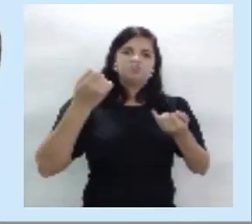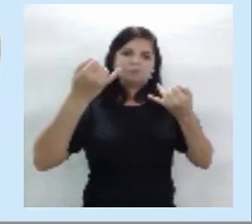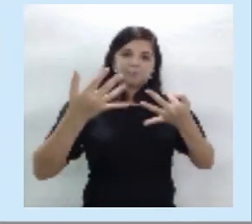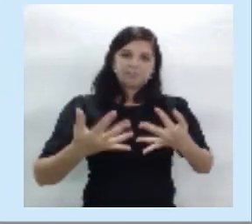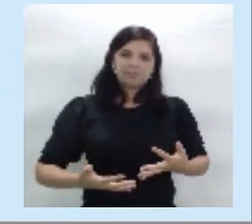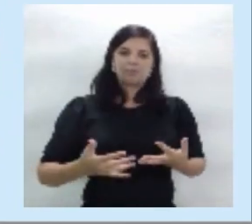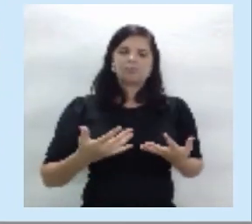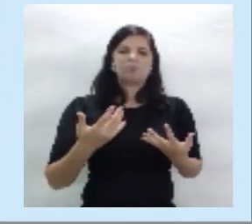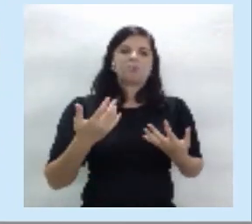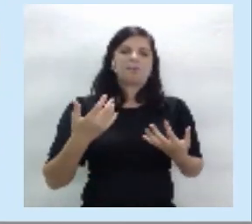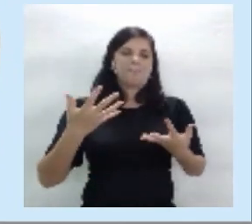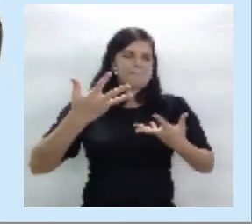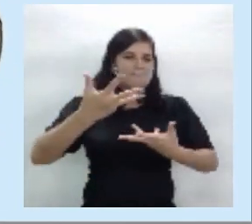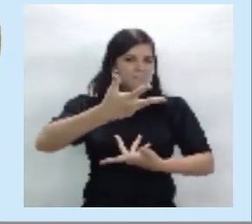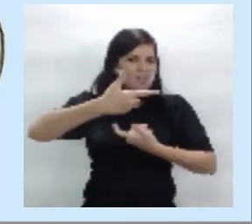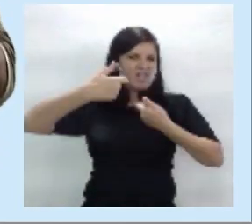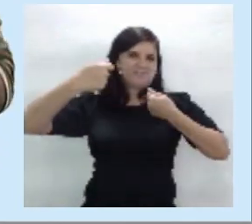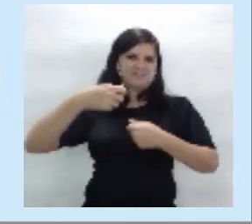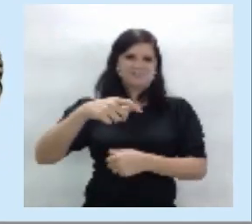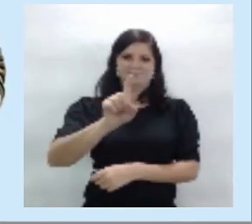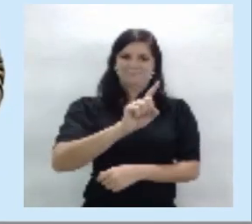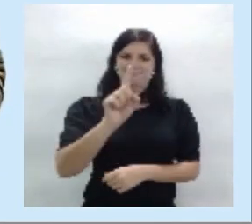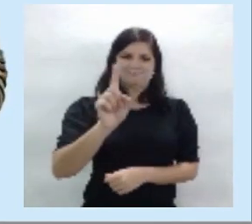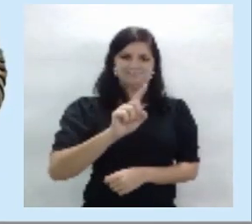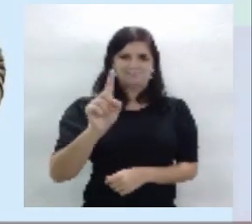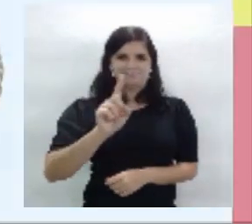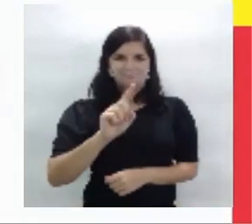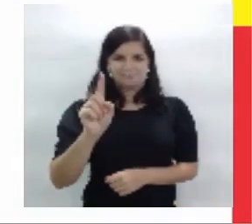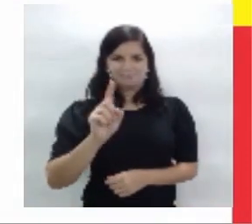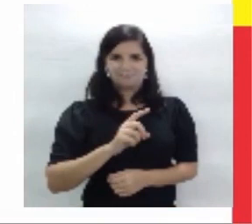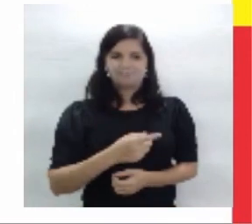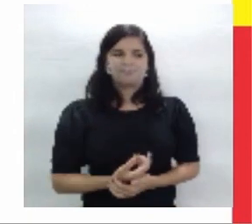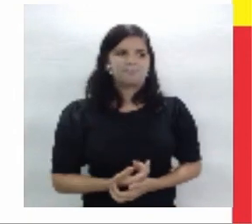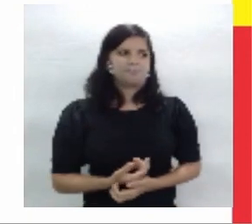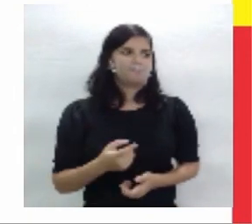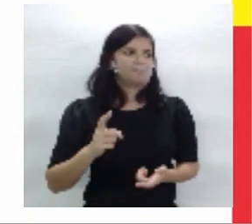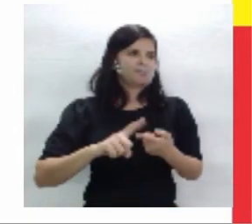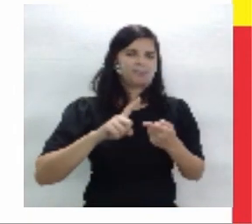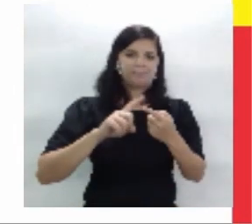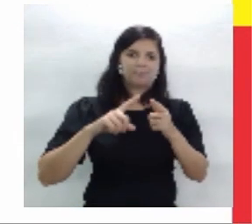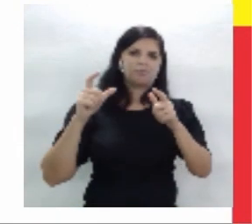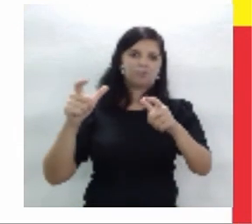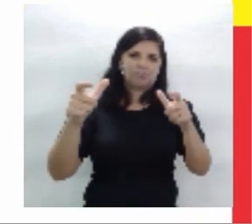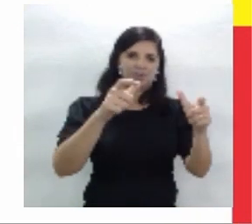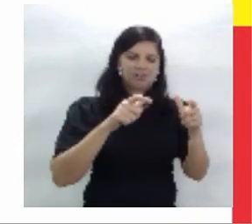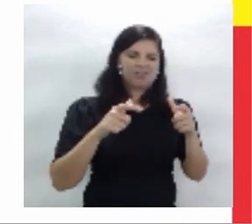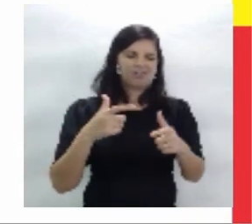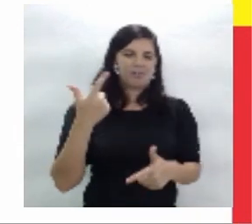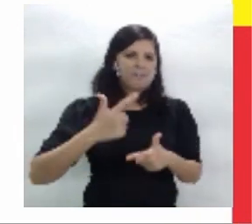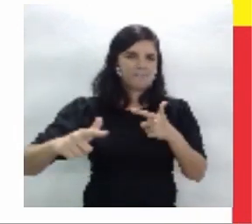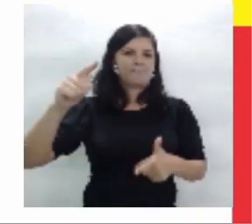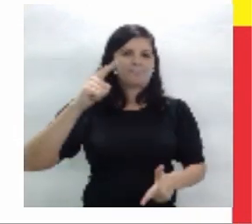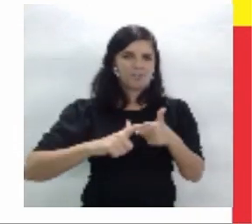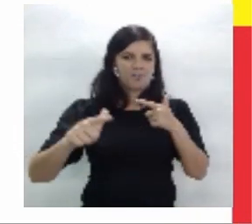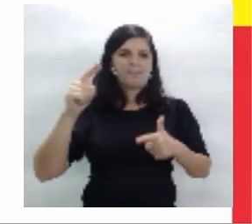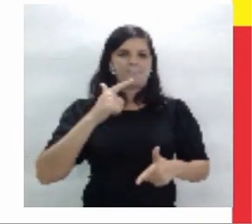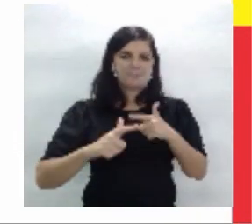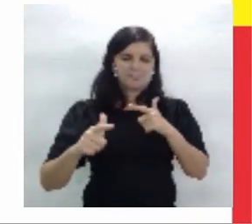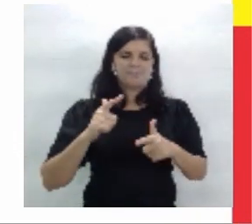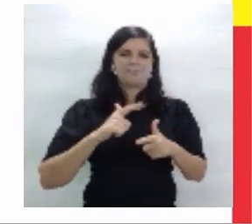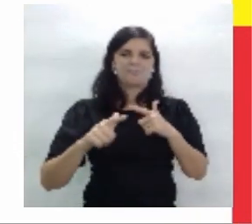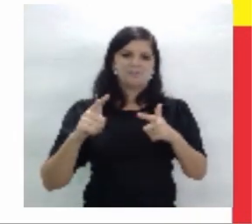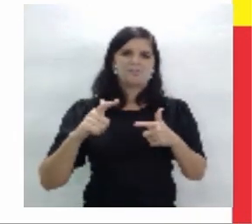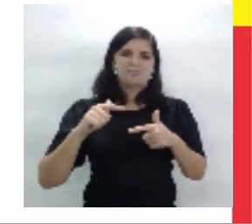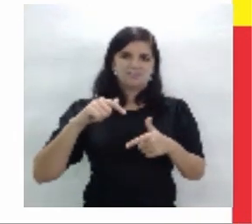falou, não é as mil maravilhas não, tá? Olha na tela mais uma vez. Há também graves problemas nas habitações ao redor dos